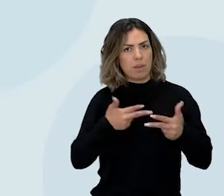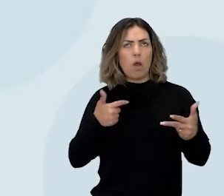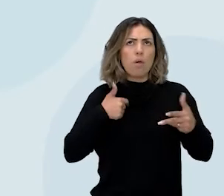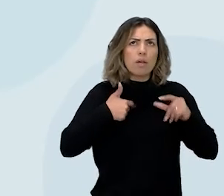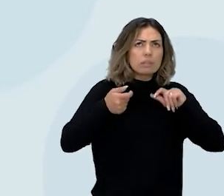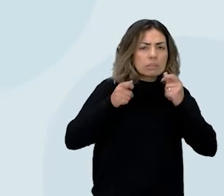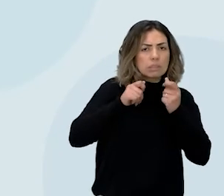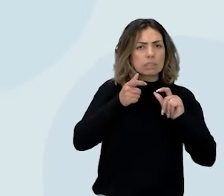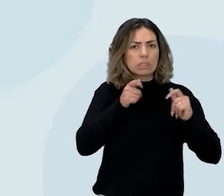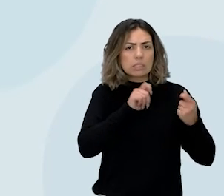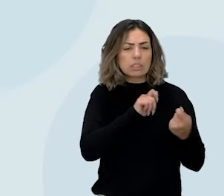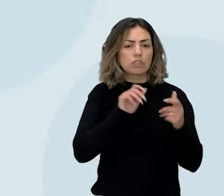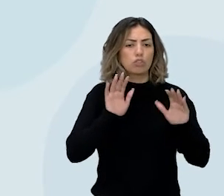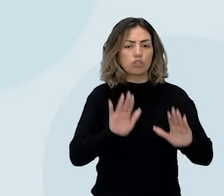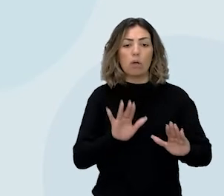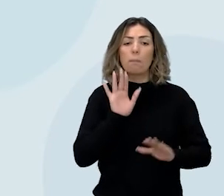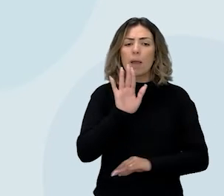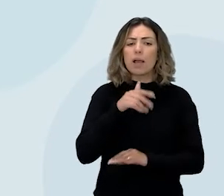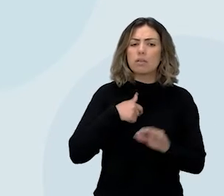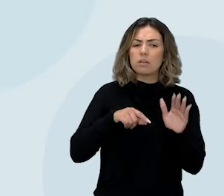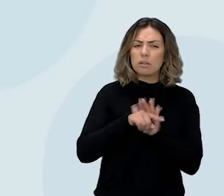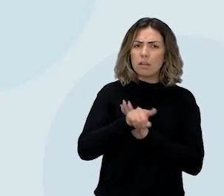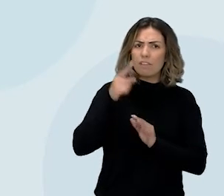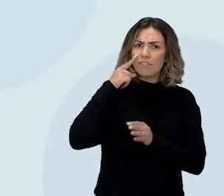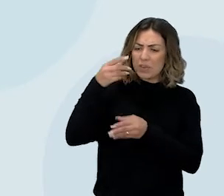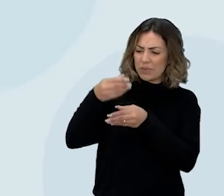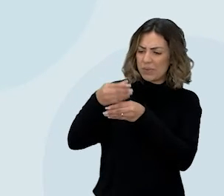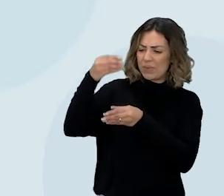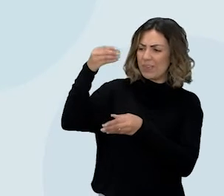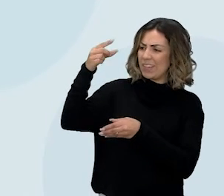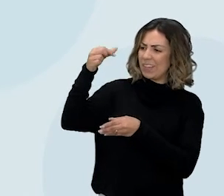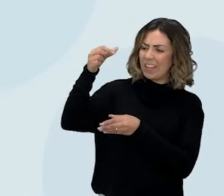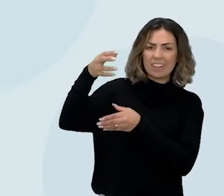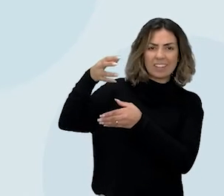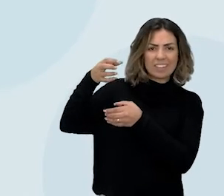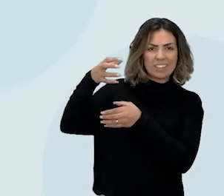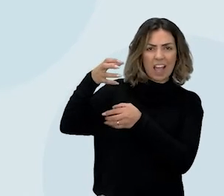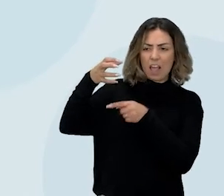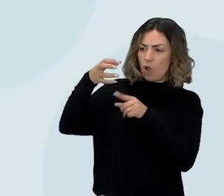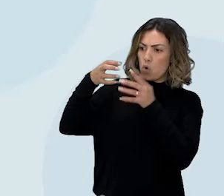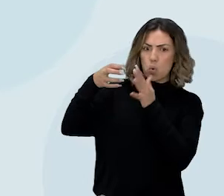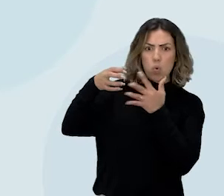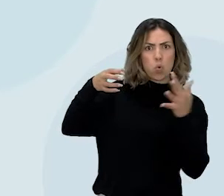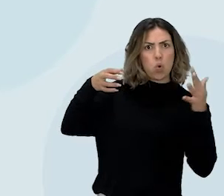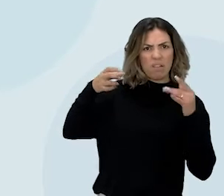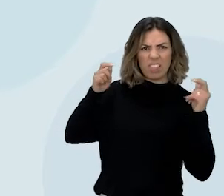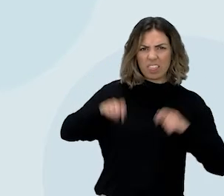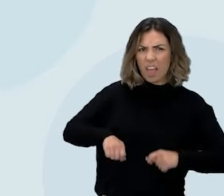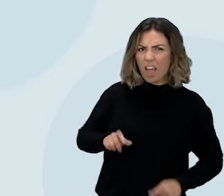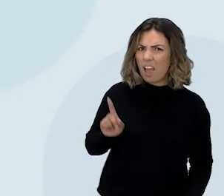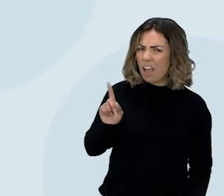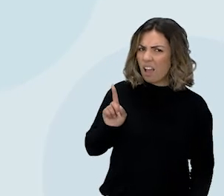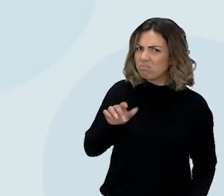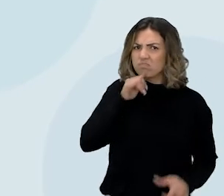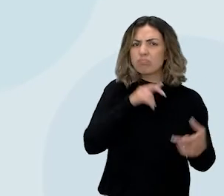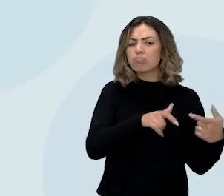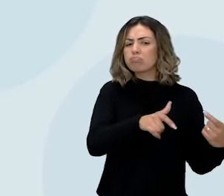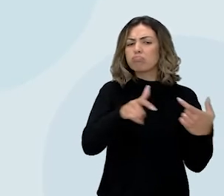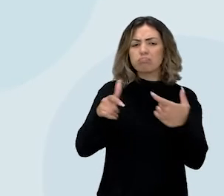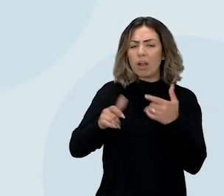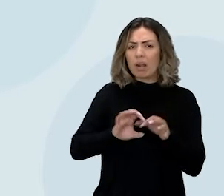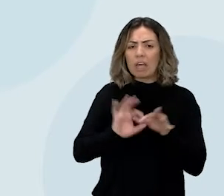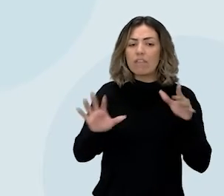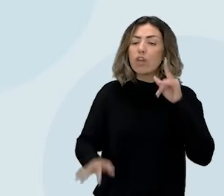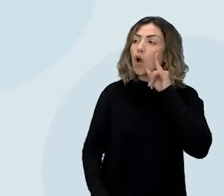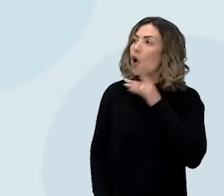Então, será que esse litro de luz funcionaria o tempo todo em qualquer lugar? Vamos pensar nisso? Então, esta é a